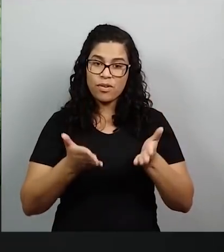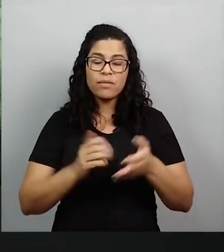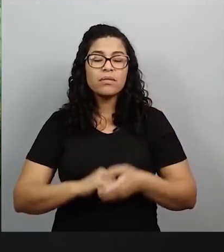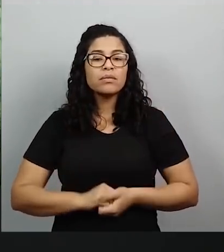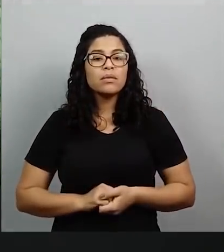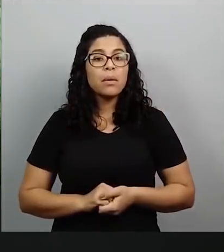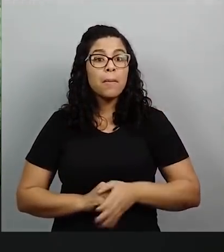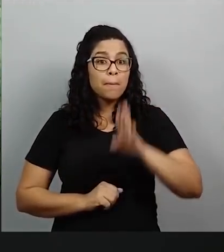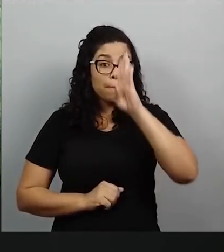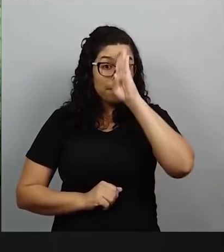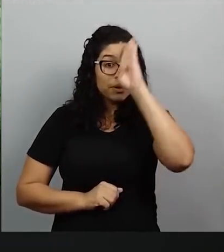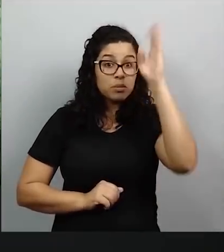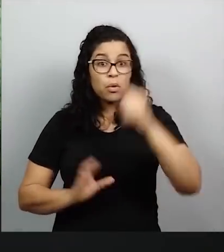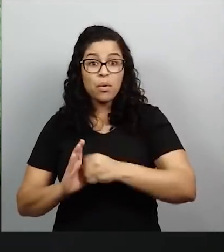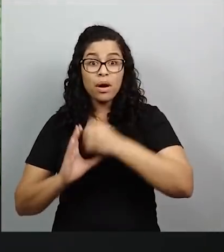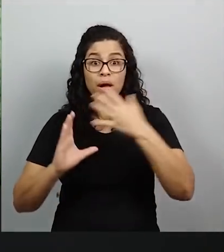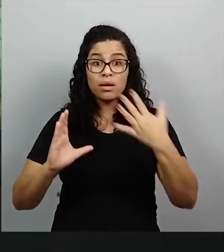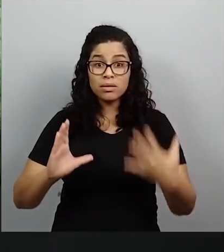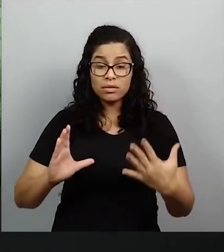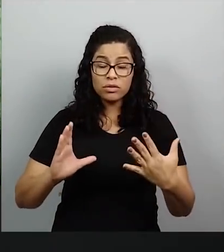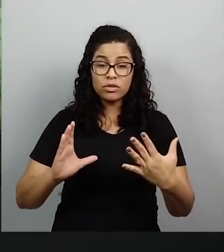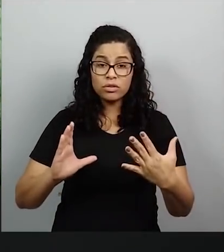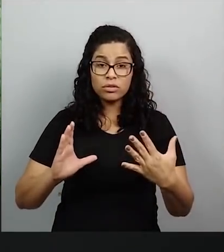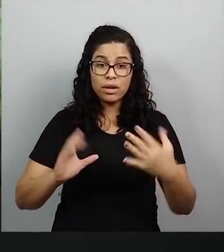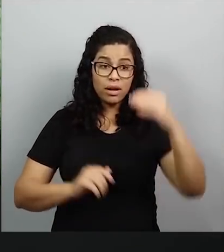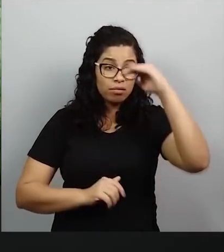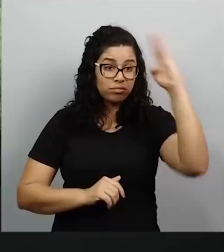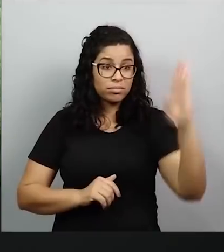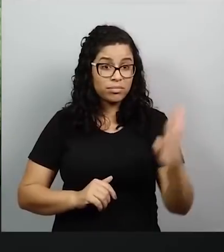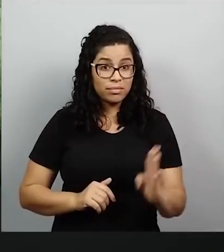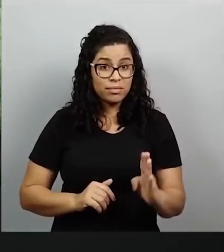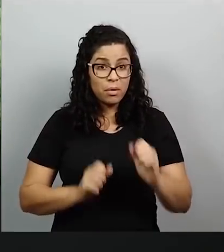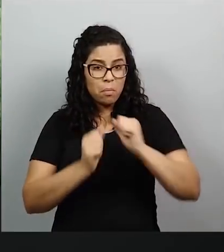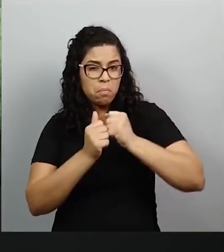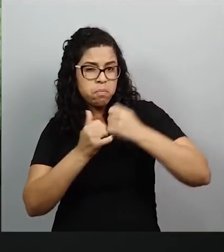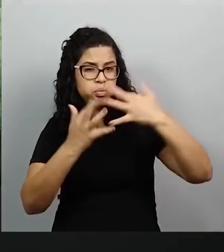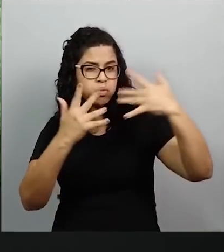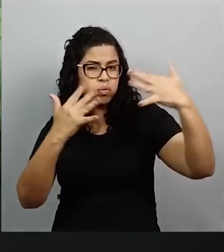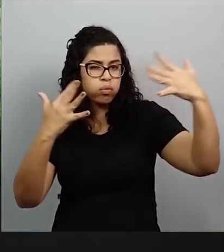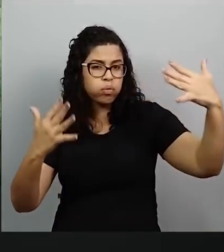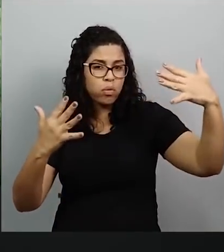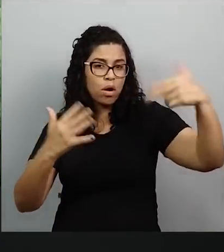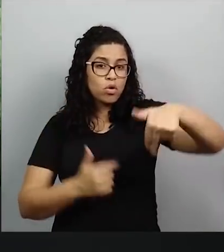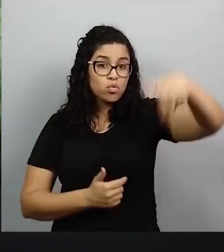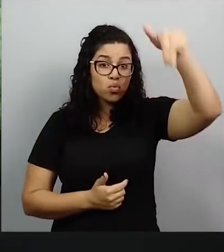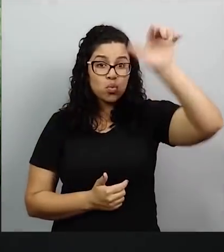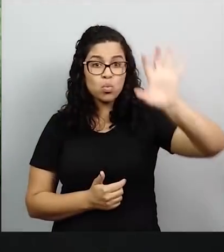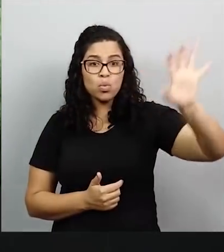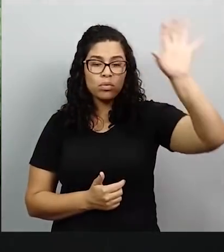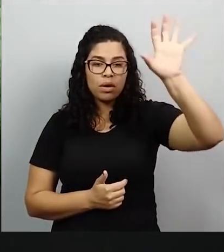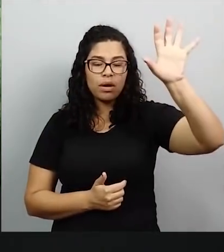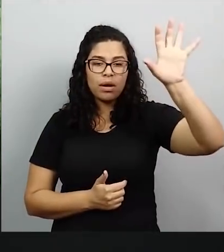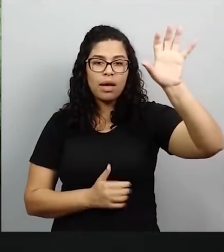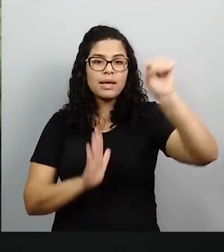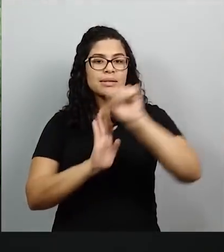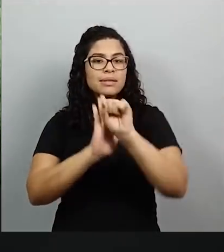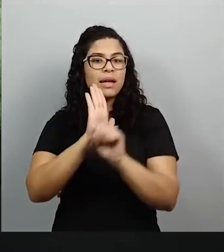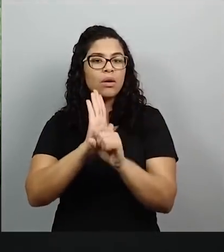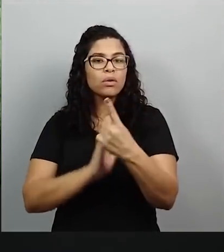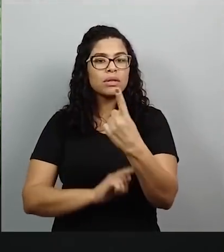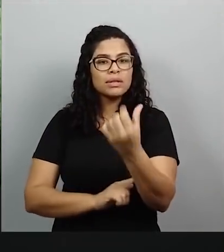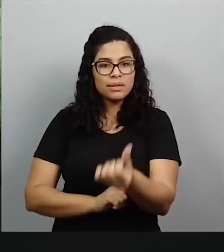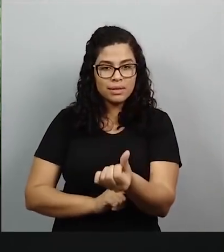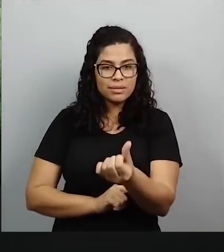essa é a principal característica da expansão territorial na região do Nordeste, século